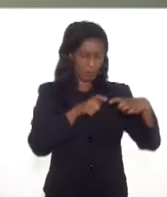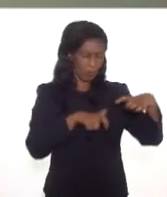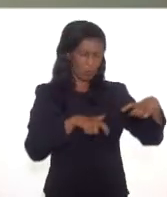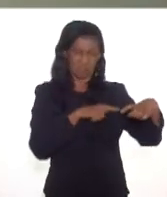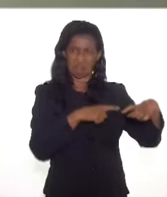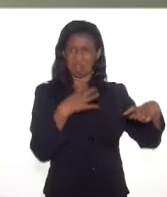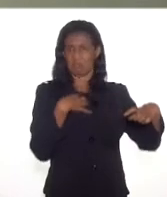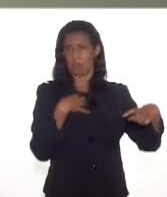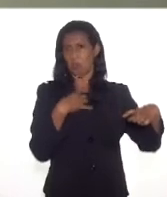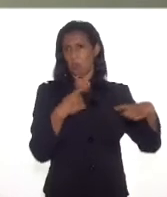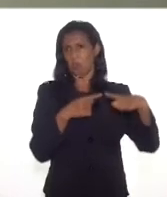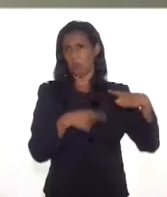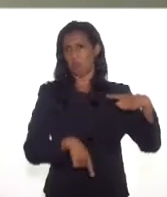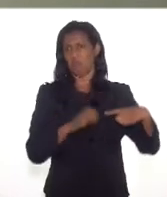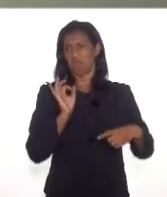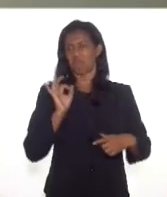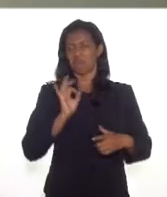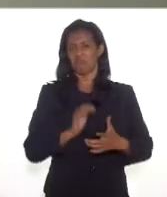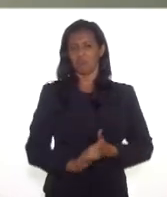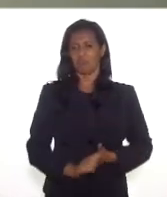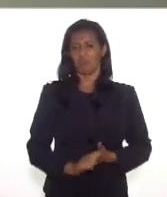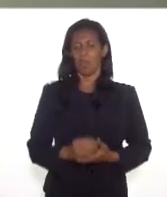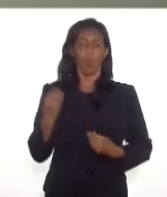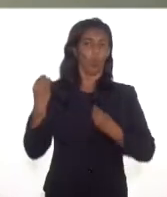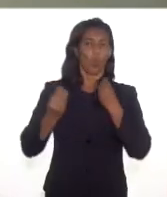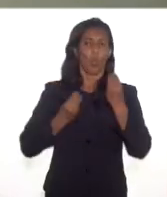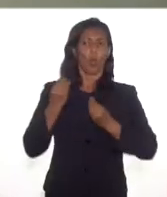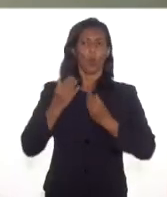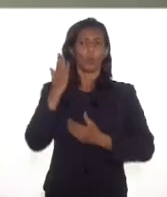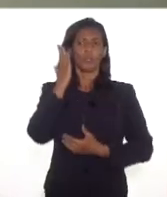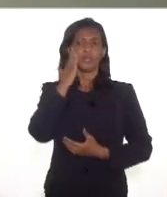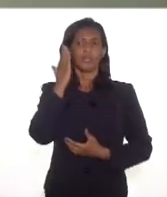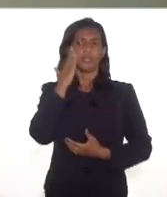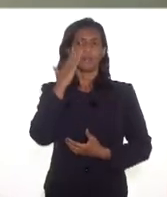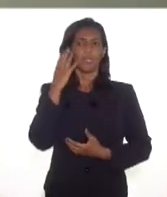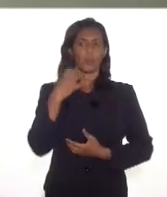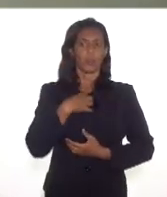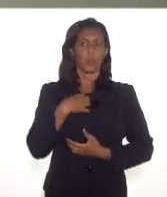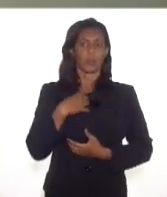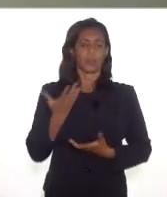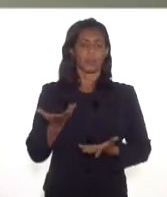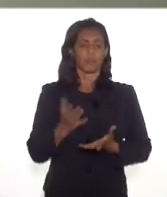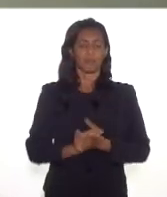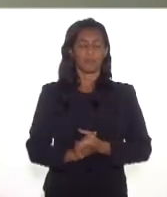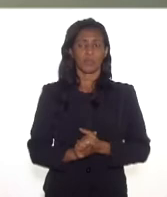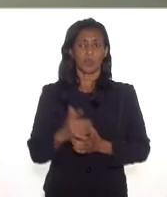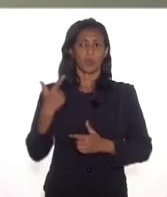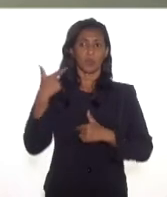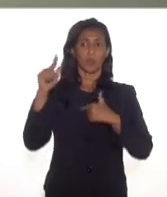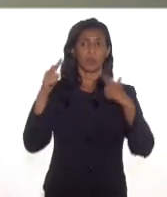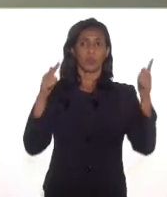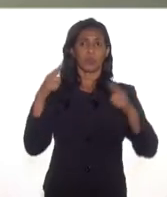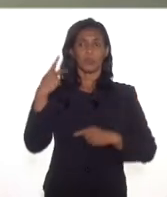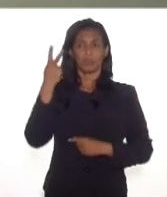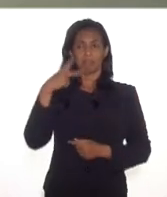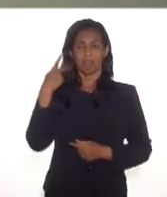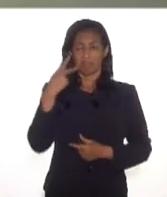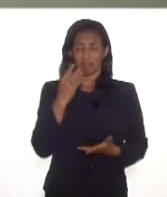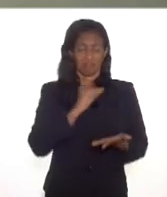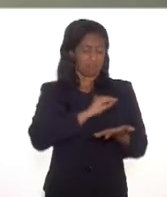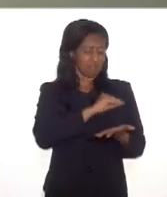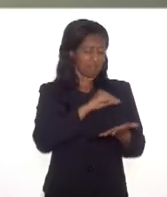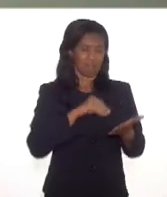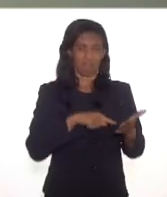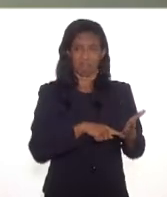menor sentido, como também não deve fazer o menor sentido para os outros parlamentares que lá estão